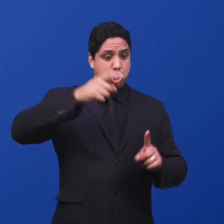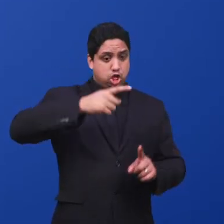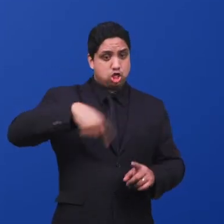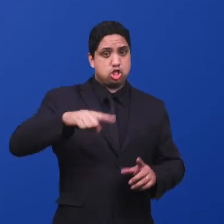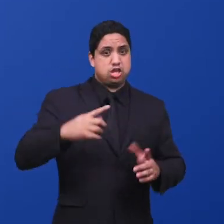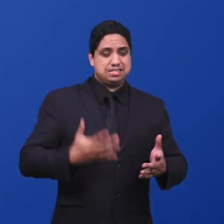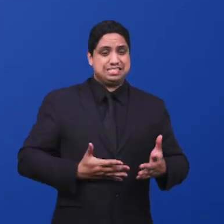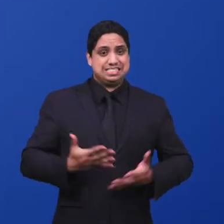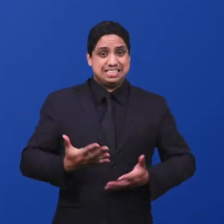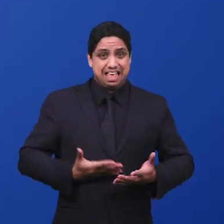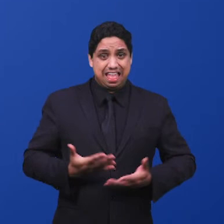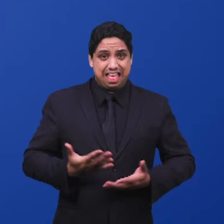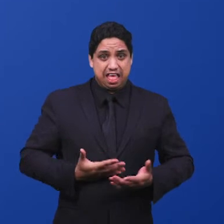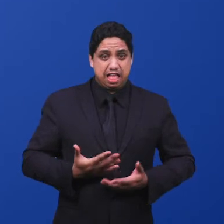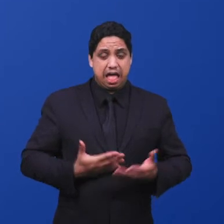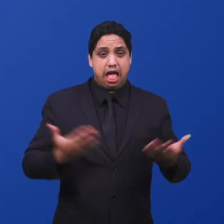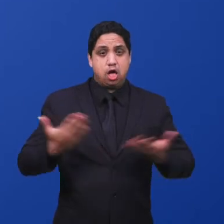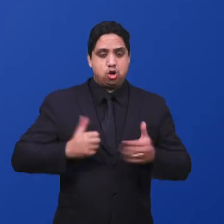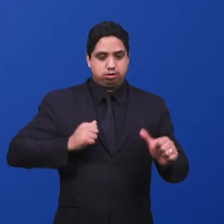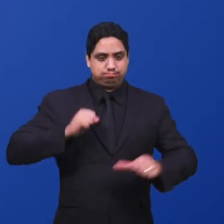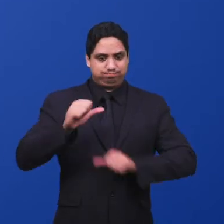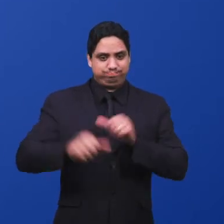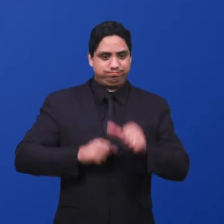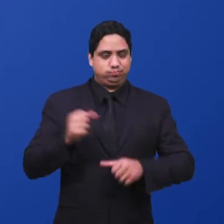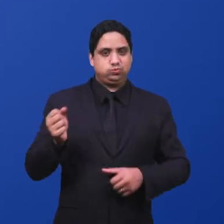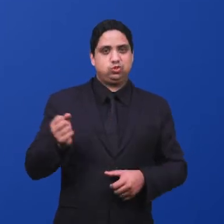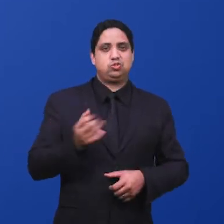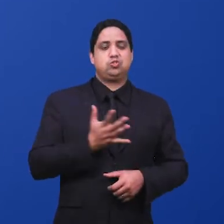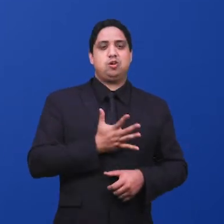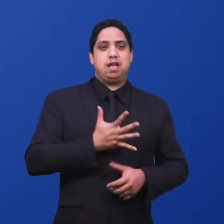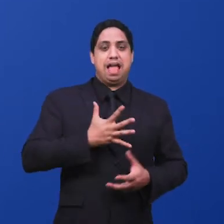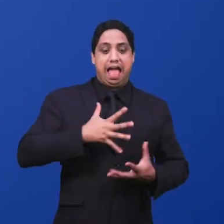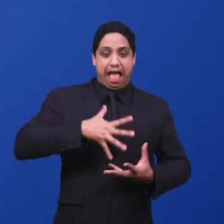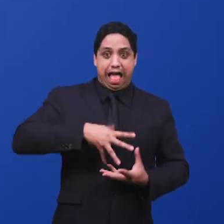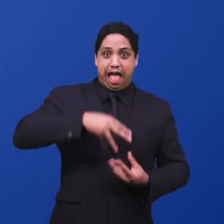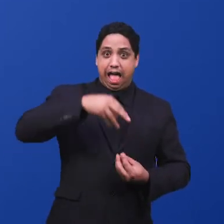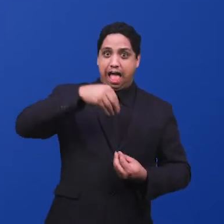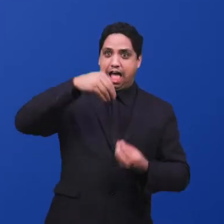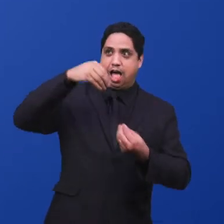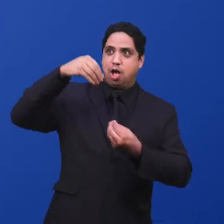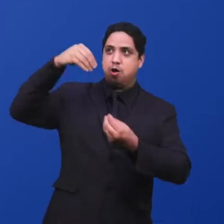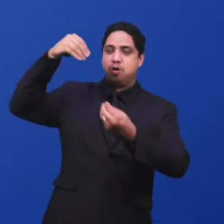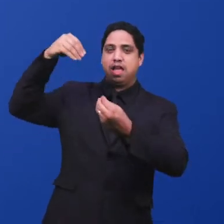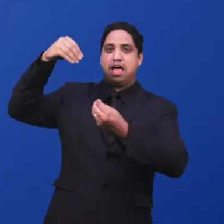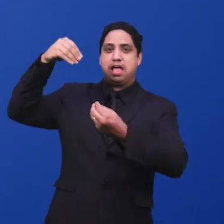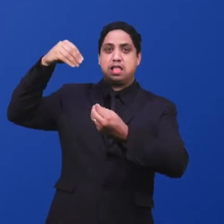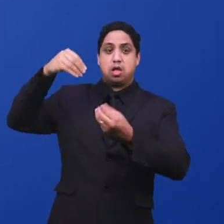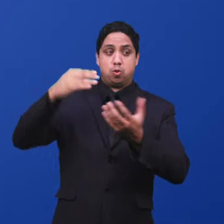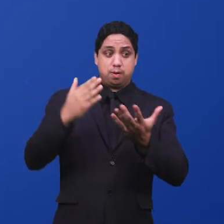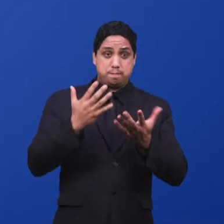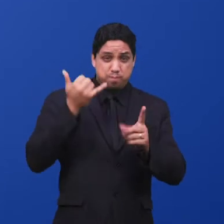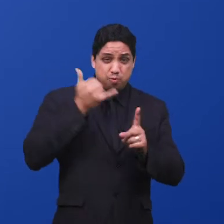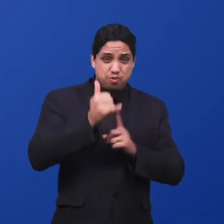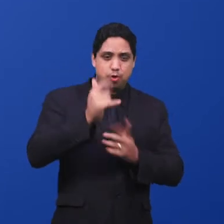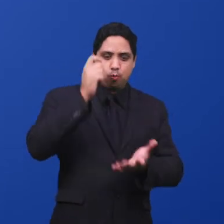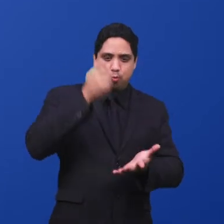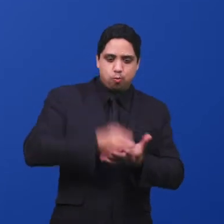da imortalidade, então cumprir-se-á a palavra que está